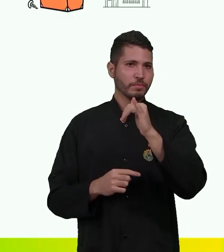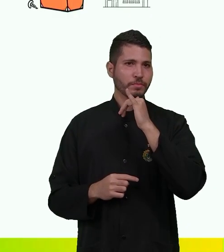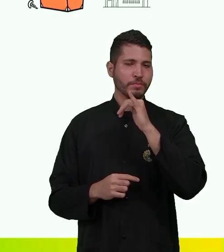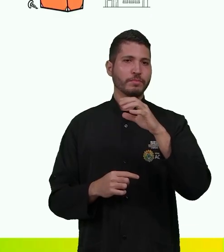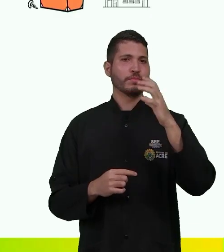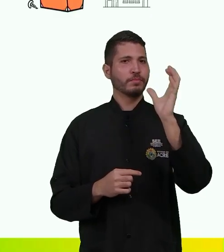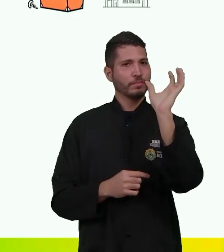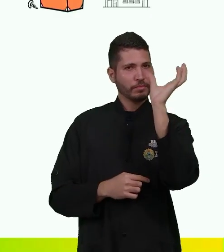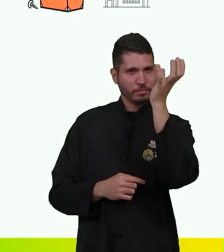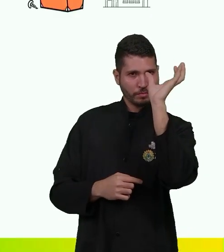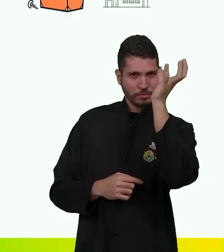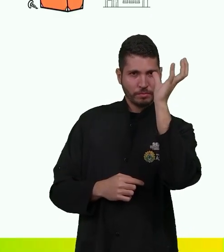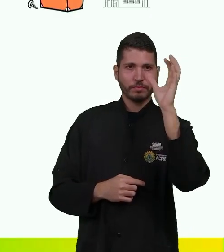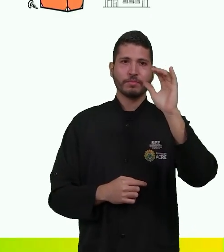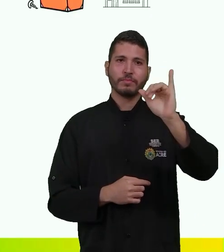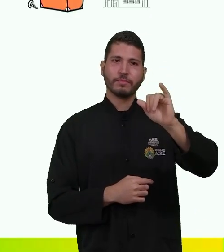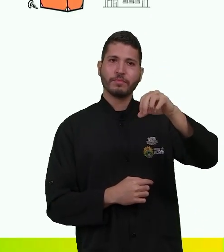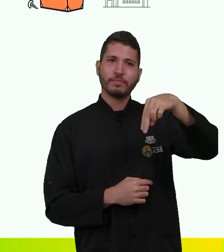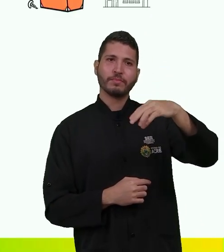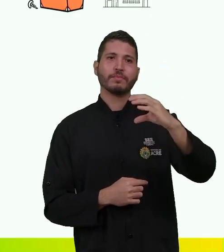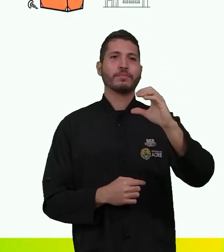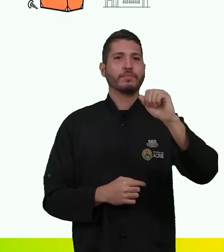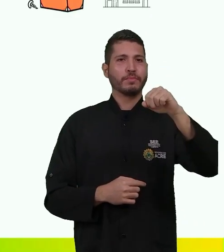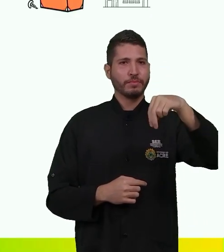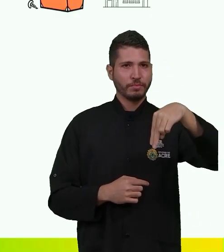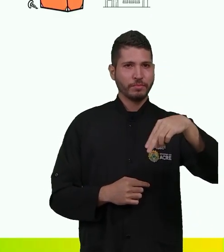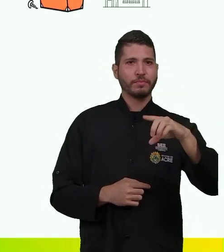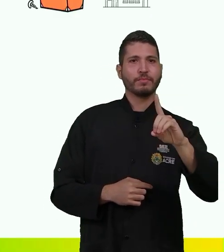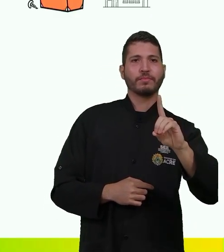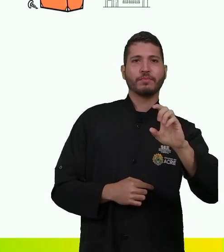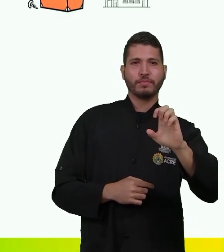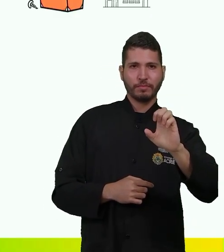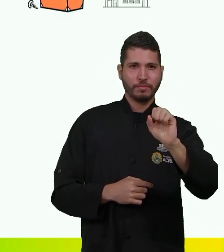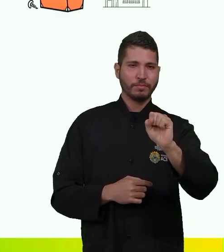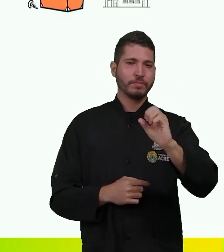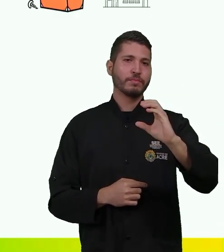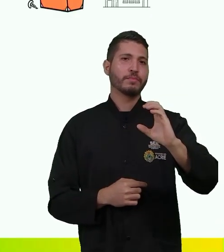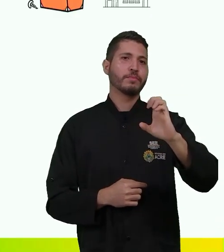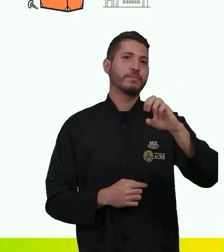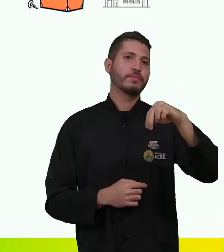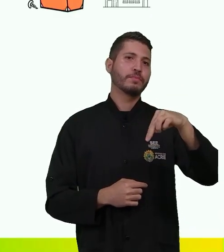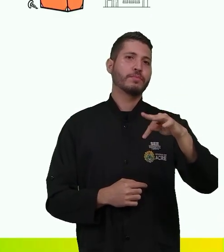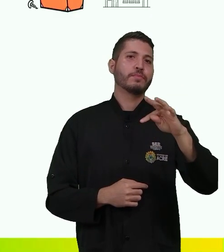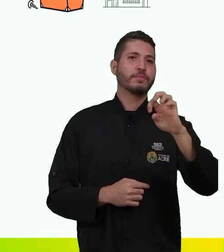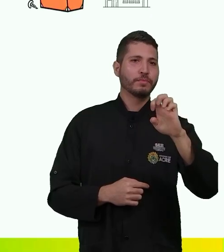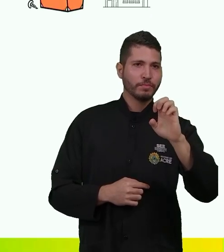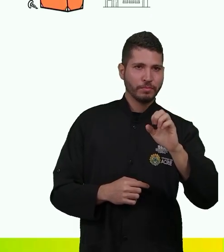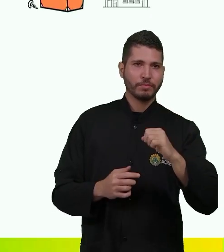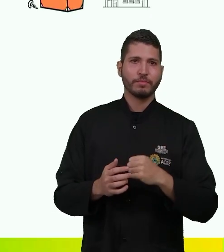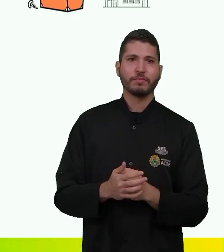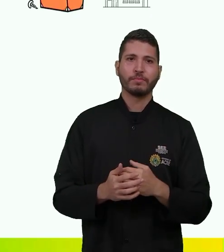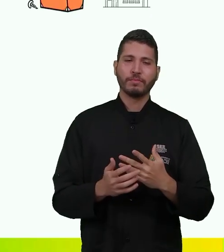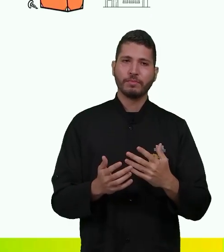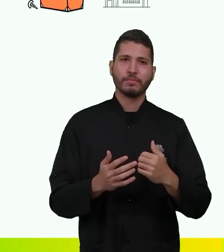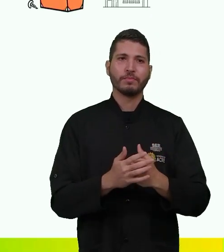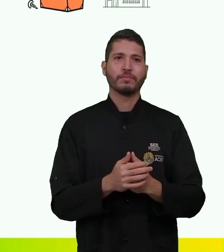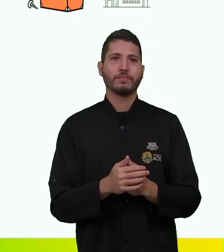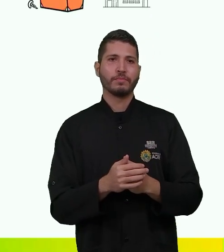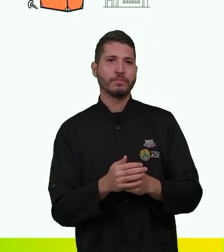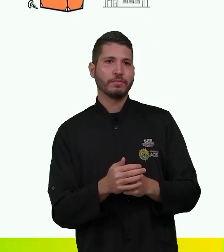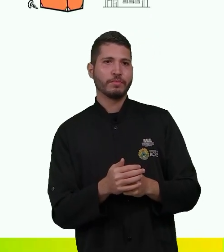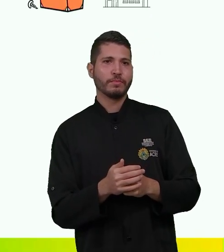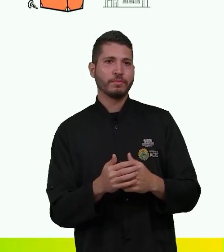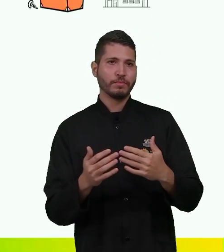sem fio. Seu uso ampliou a produção, transformou as cidades com iluminação, transporte público elétrico